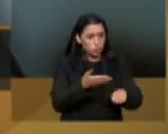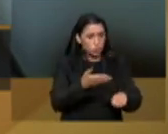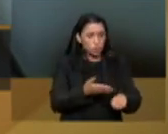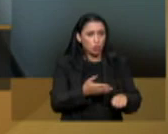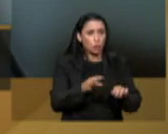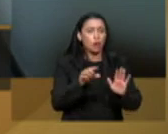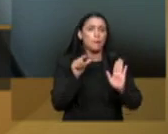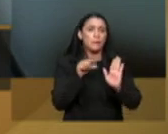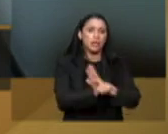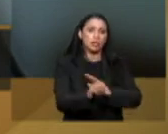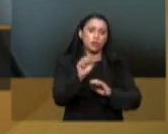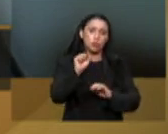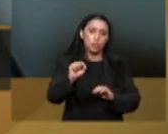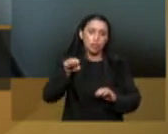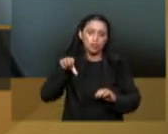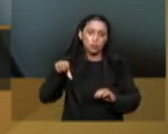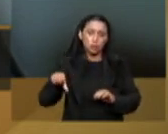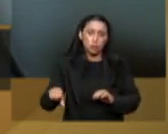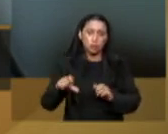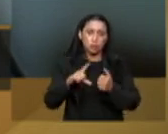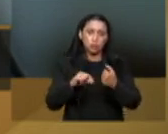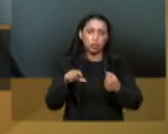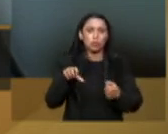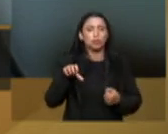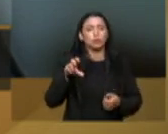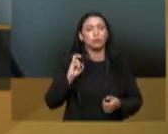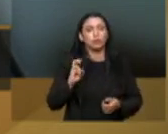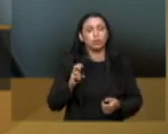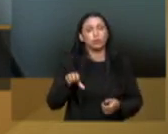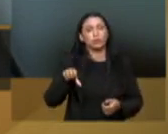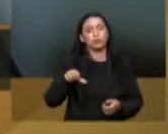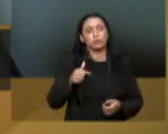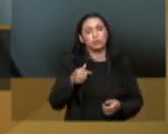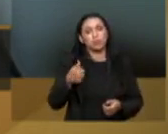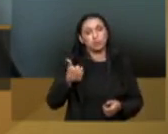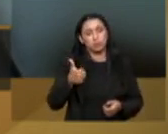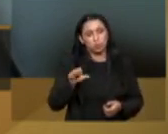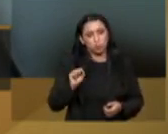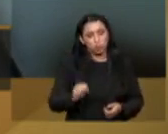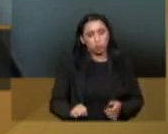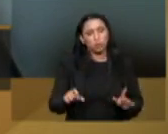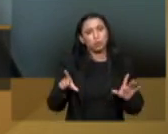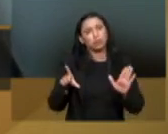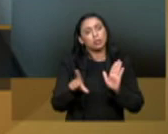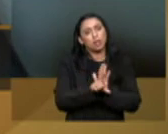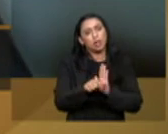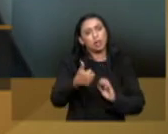aos parágrafos 8º e 9º do artigo 5º da Lei 9.718, na forma da Lei